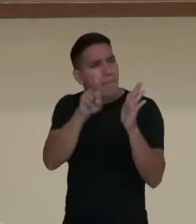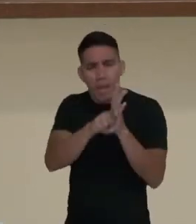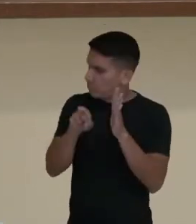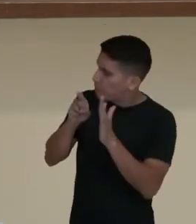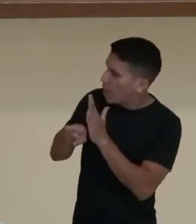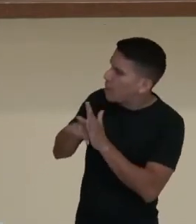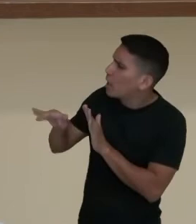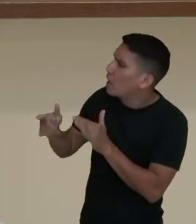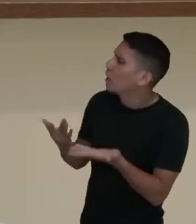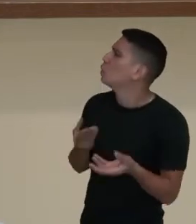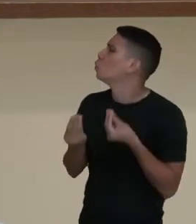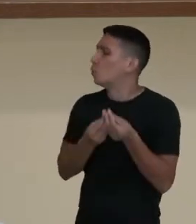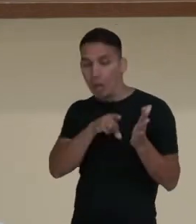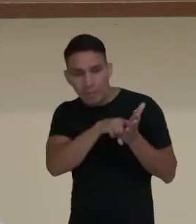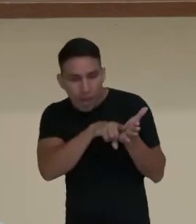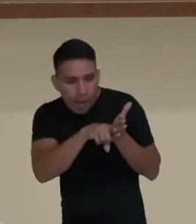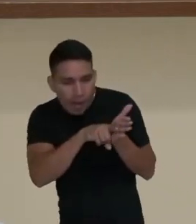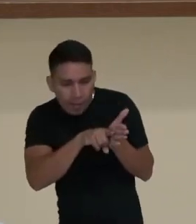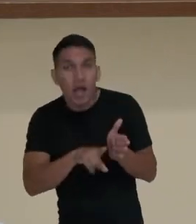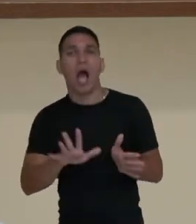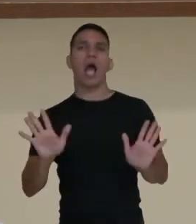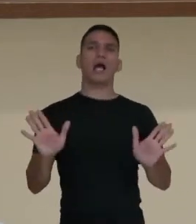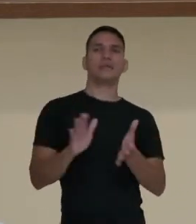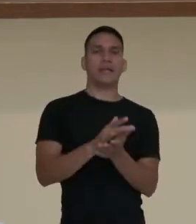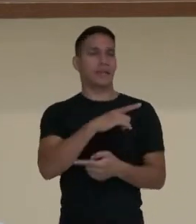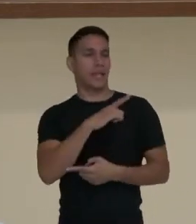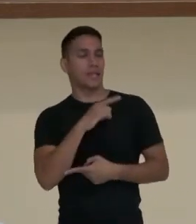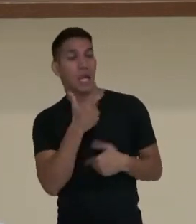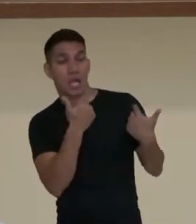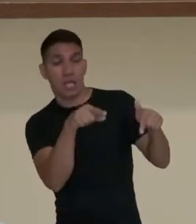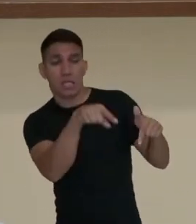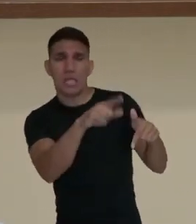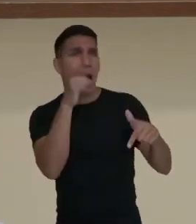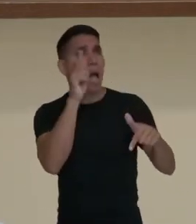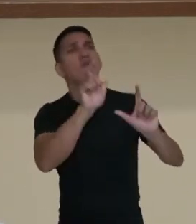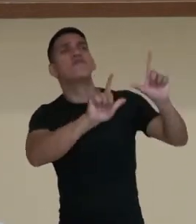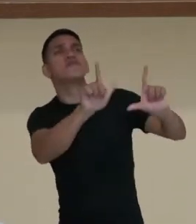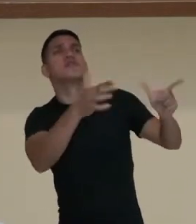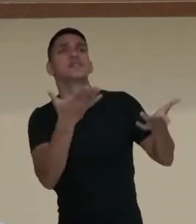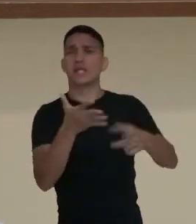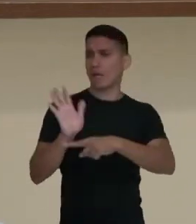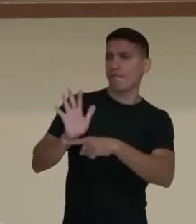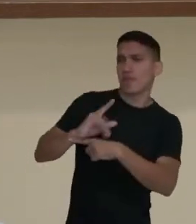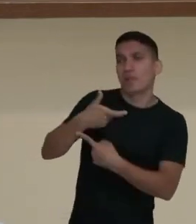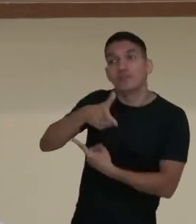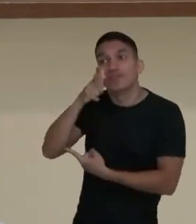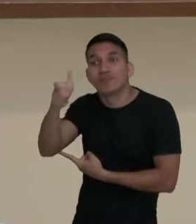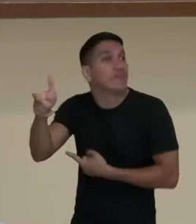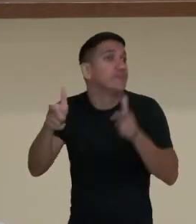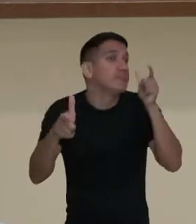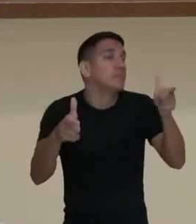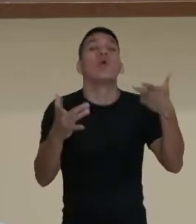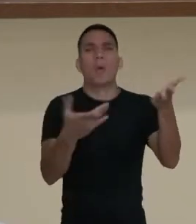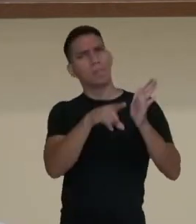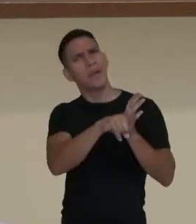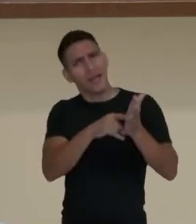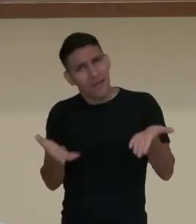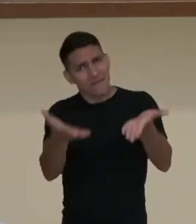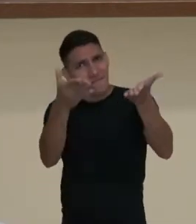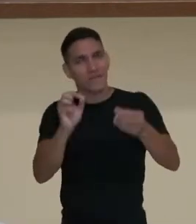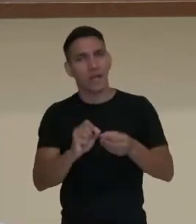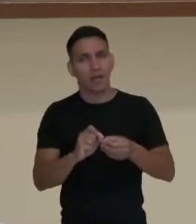ele, pesquisa. Tem um trabalho lá que você viu na televisão, você viu num filme, te interessou, pesquisa,